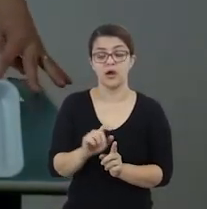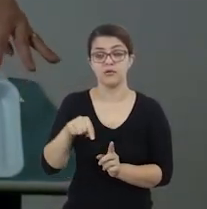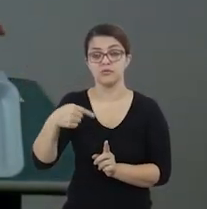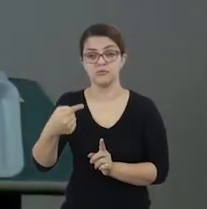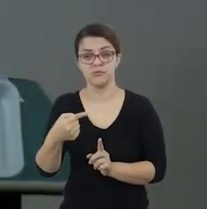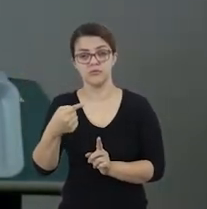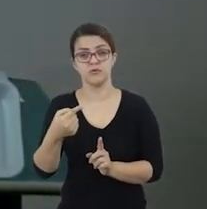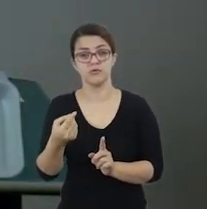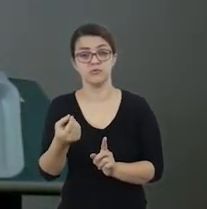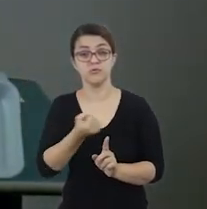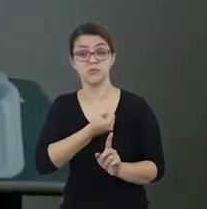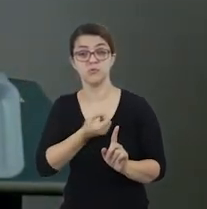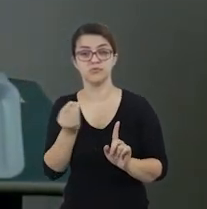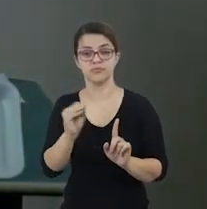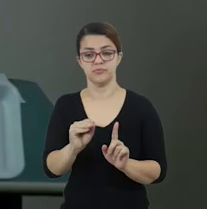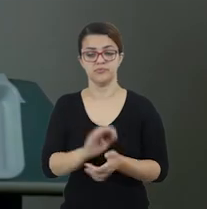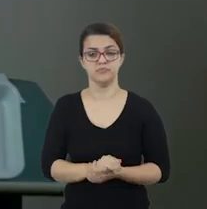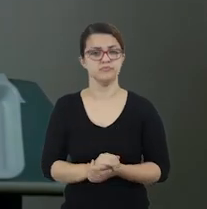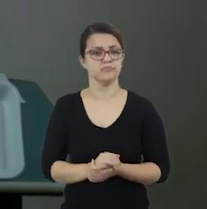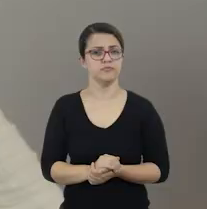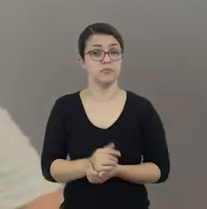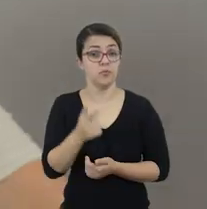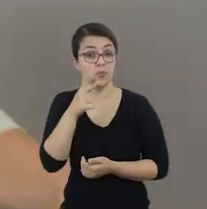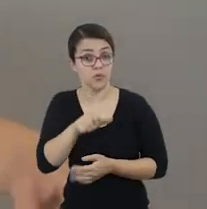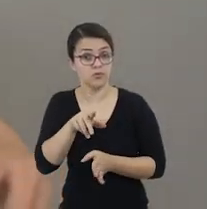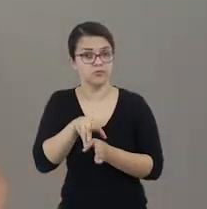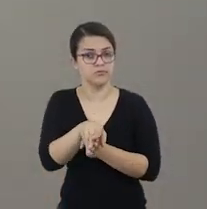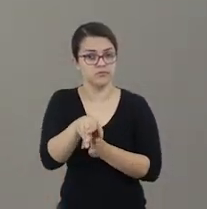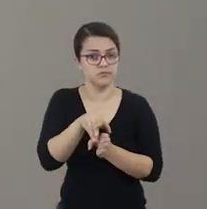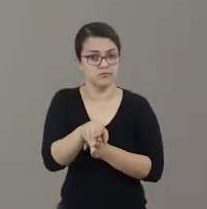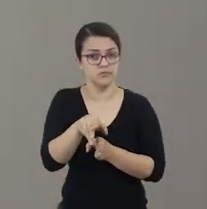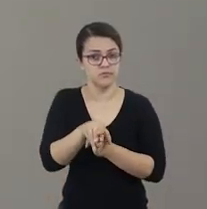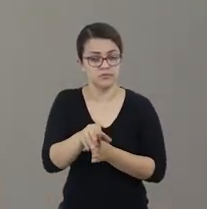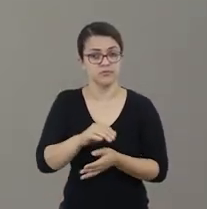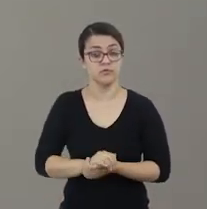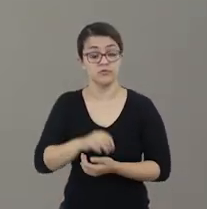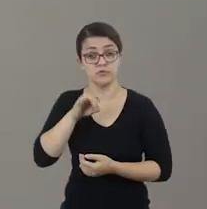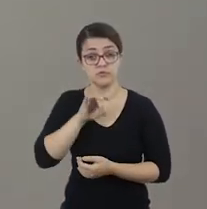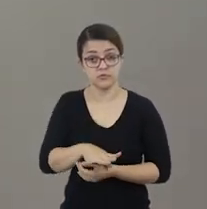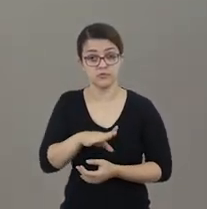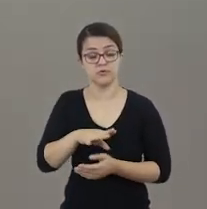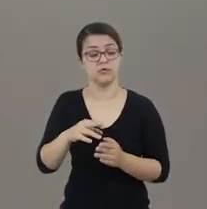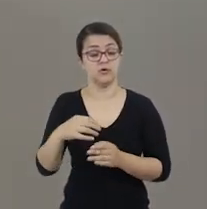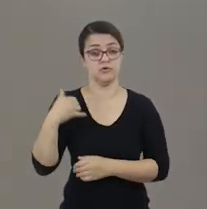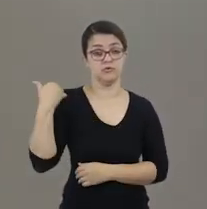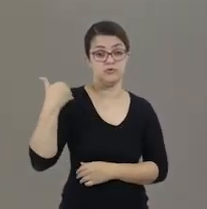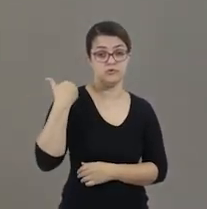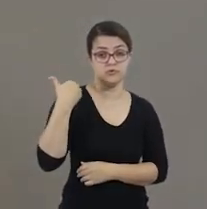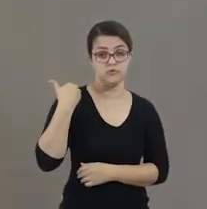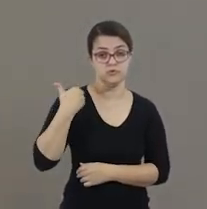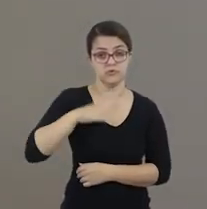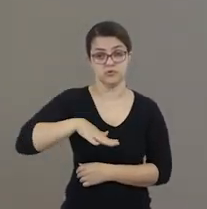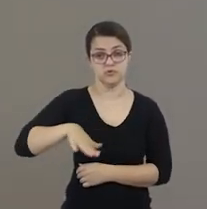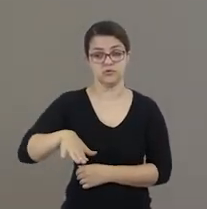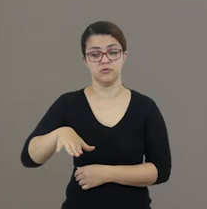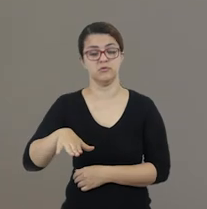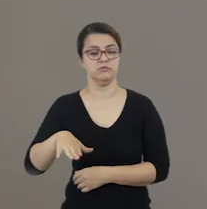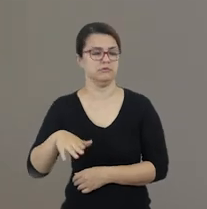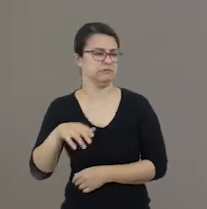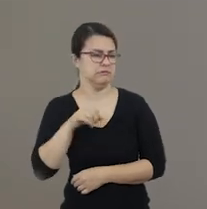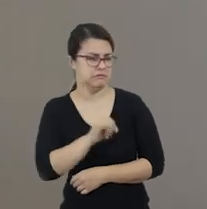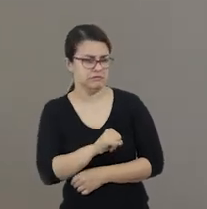Tá? Uma outra sugestão também, para estar representando não somente a idade da criança, mas se ele